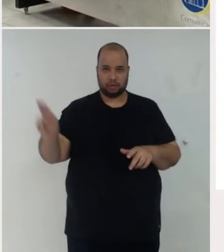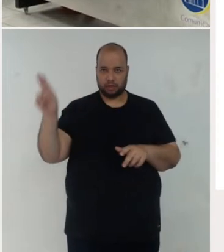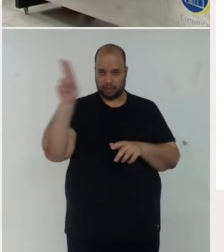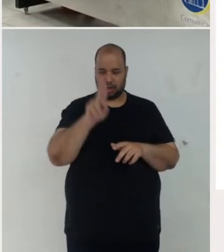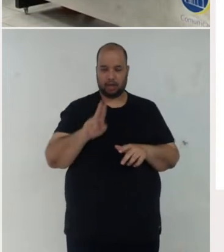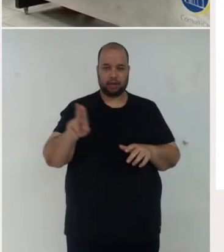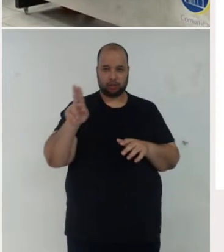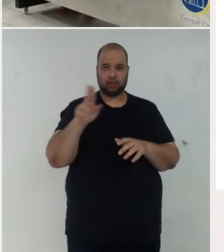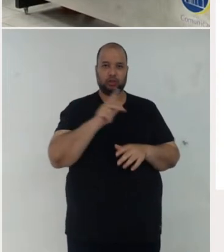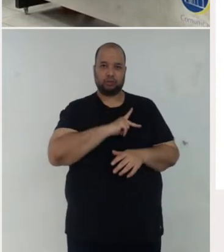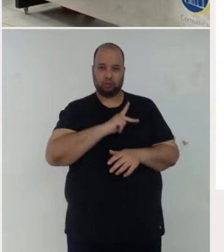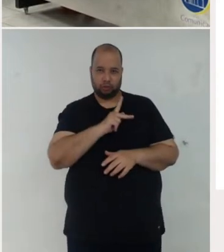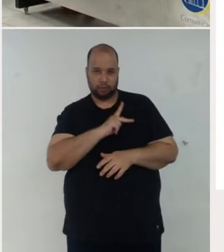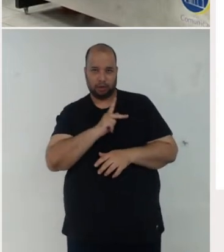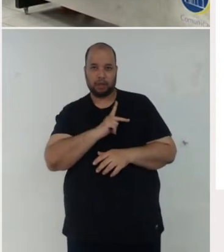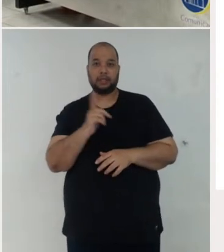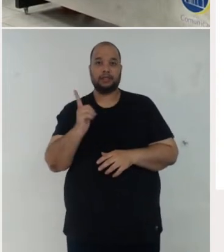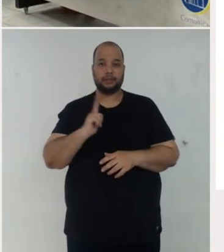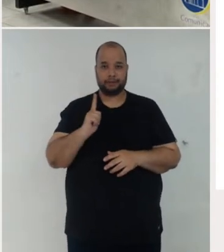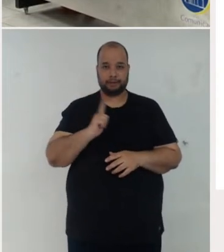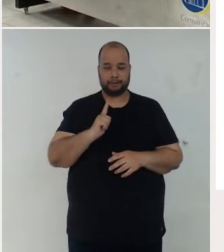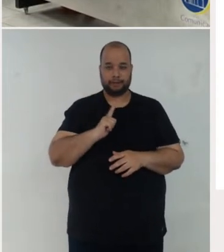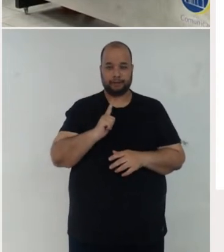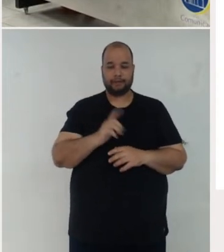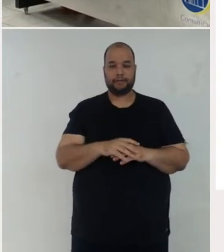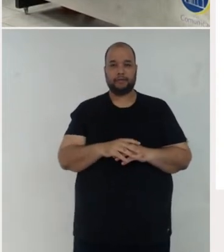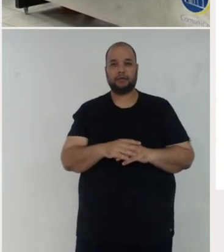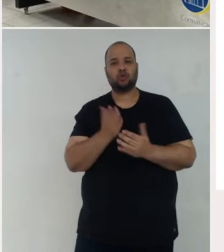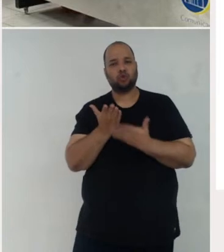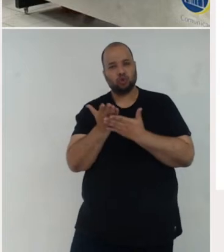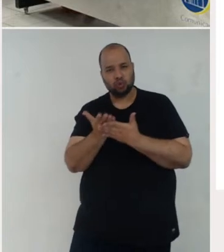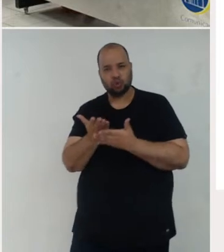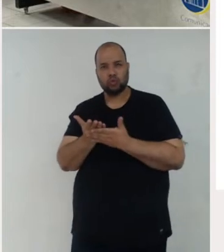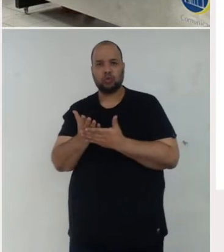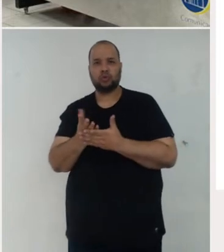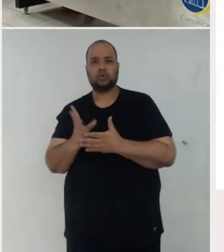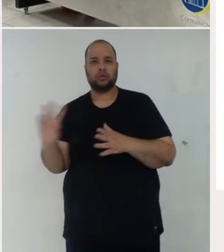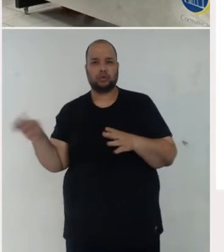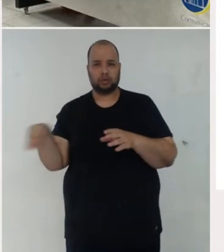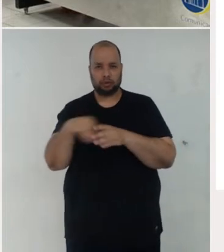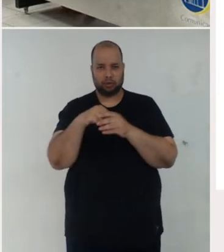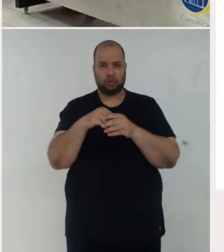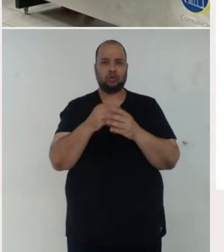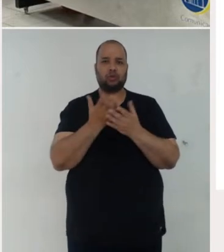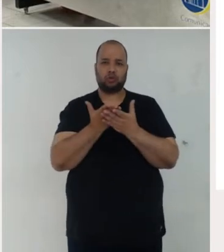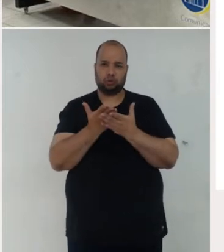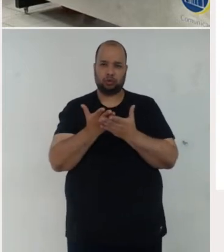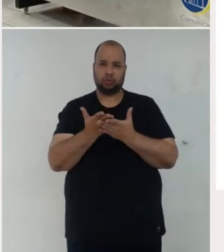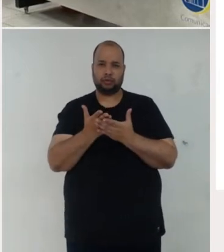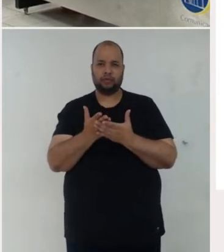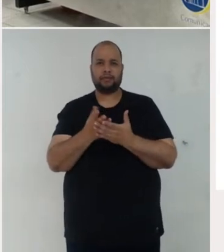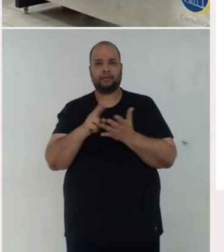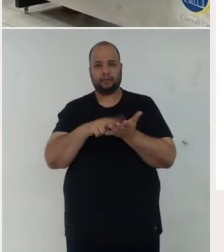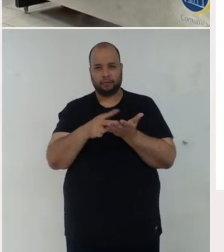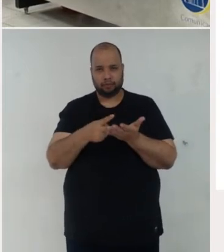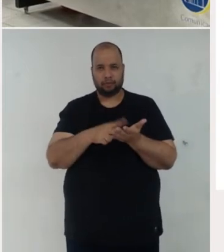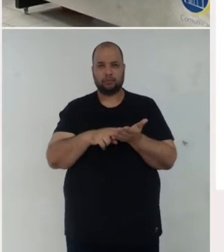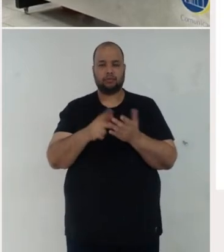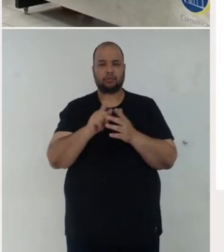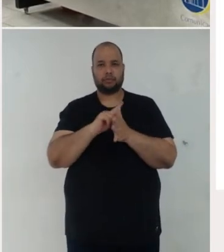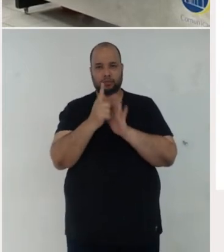públicas que tivessem estudos, né, dentro dos estudos da tradução e de